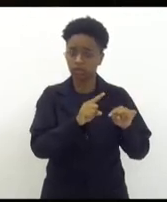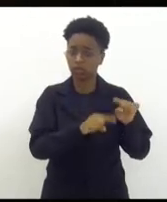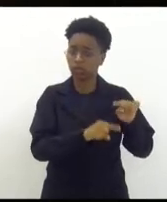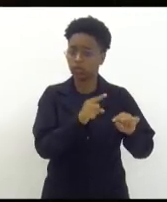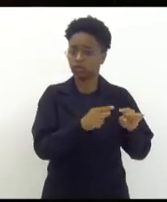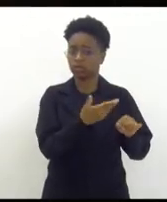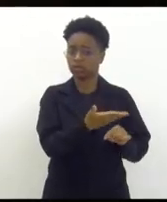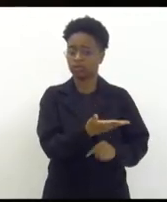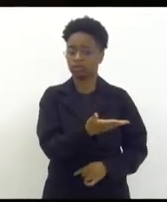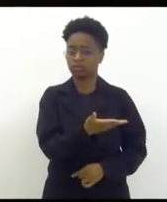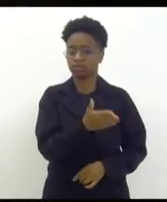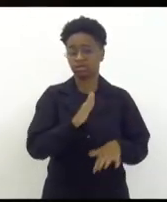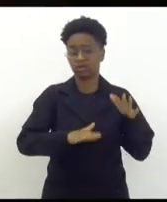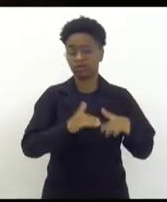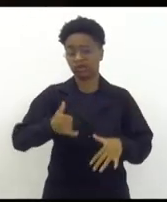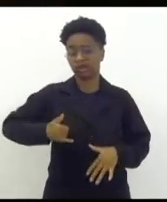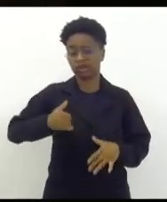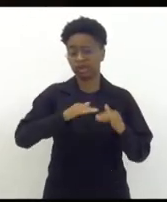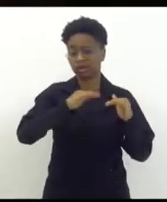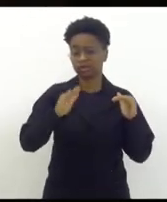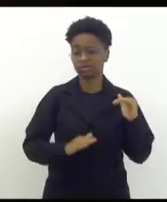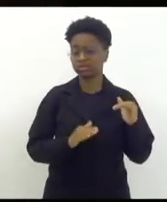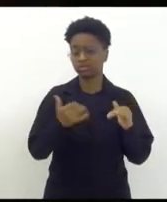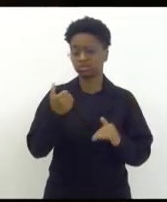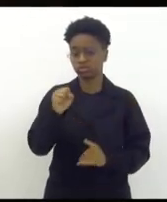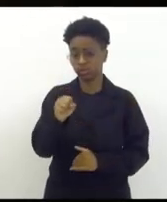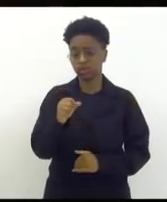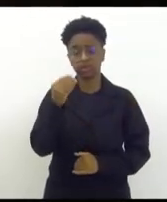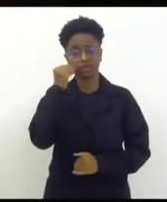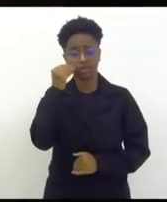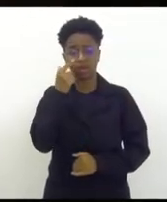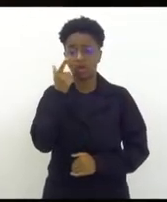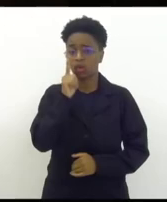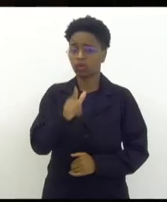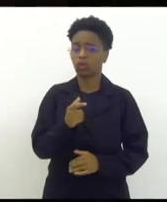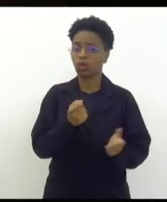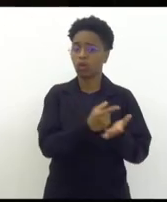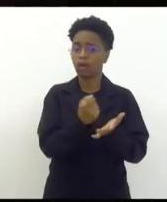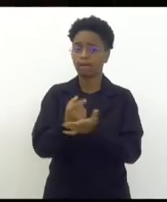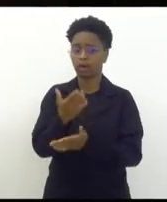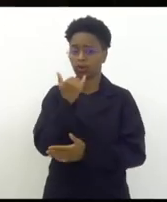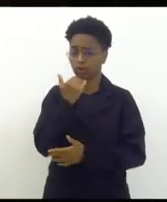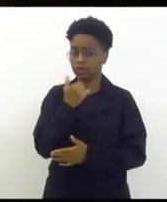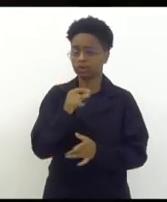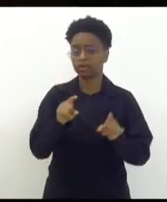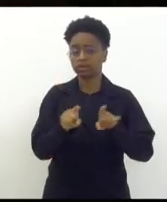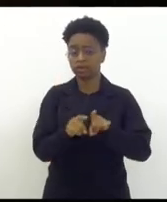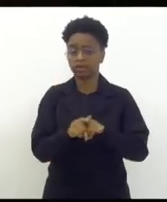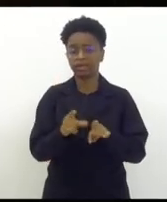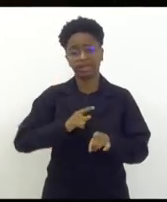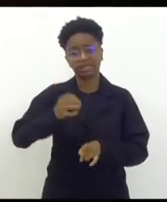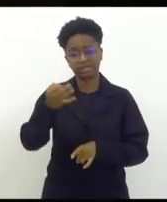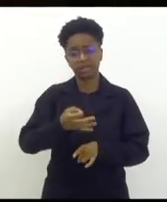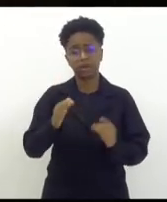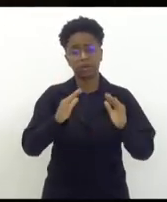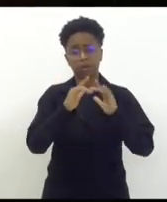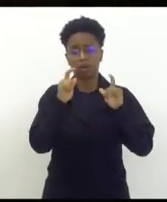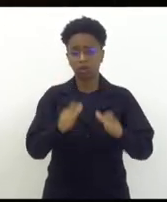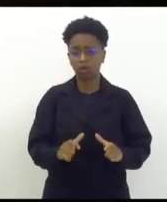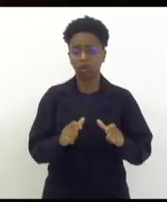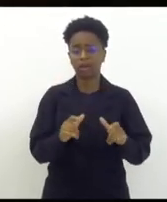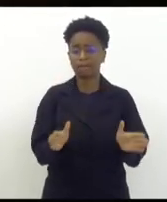cidadão talvez menor de idade que estava tentando ganhar o pão de cada dia e que notadamente morador de uma área